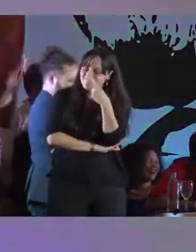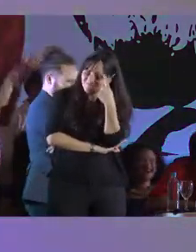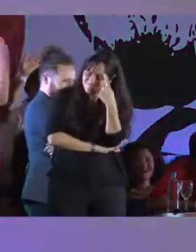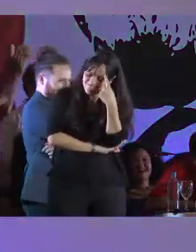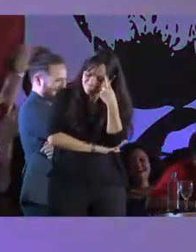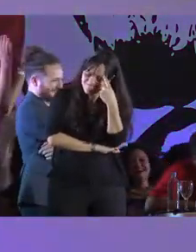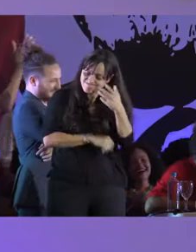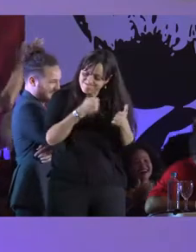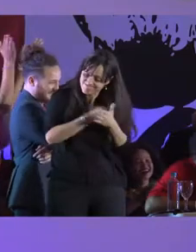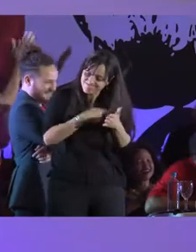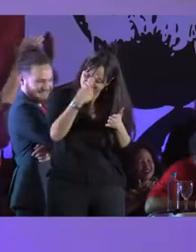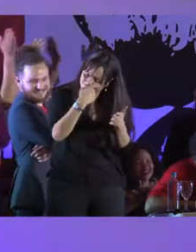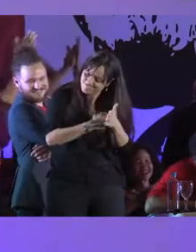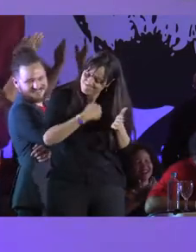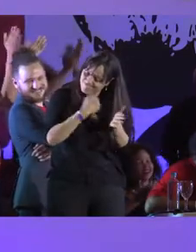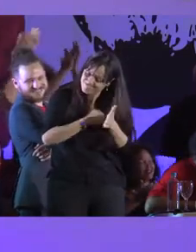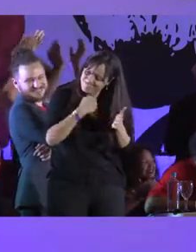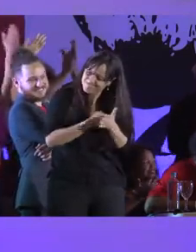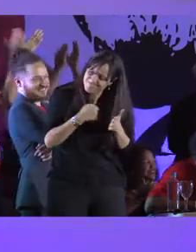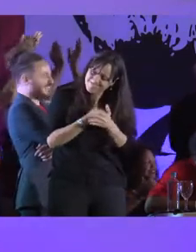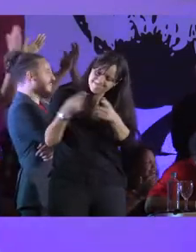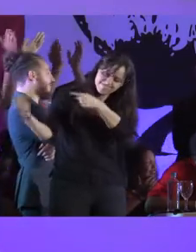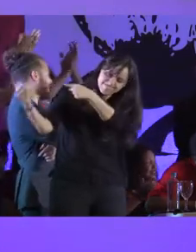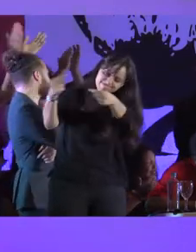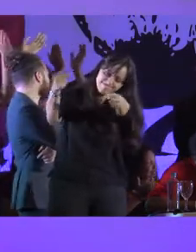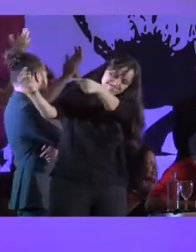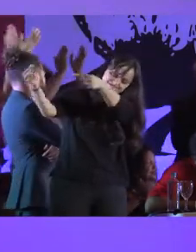matutando o que eles estão fazendo.